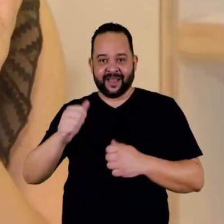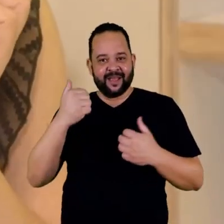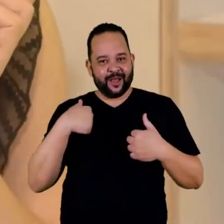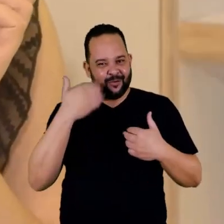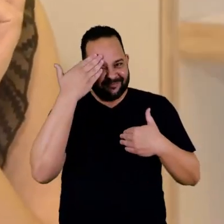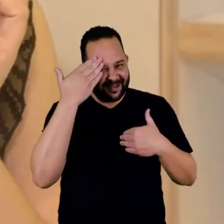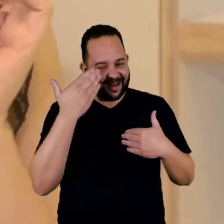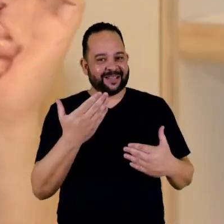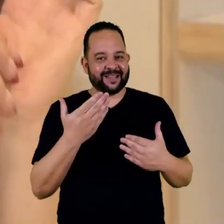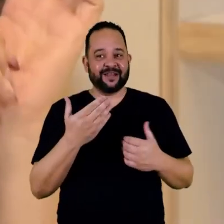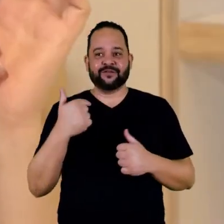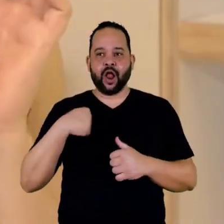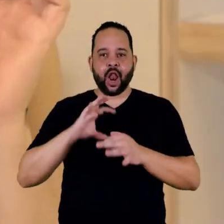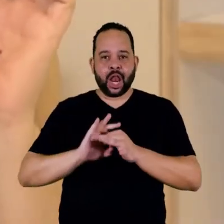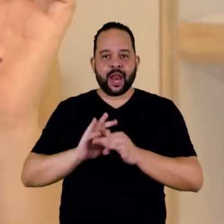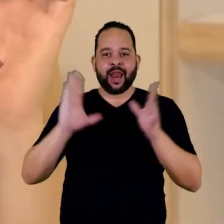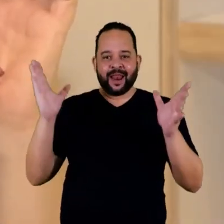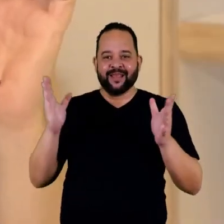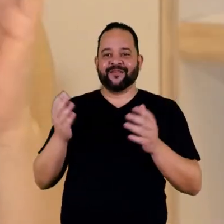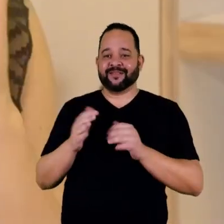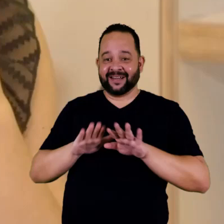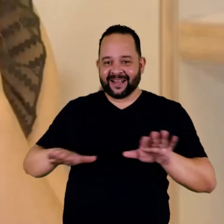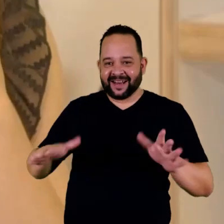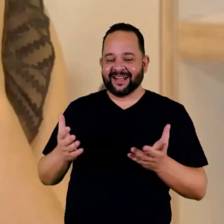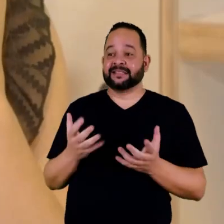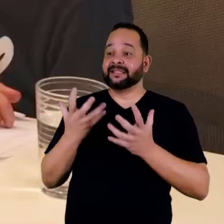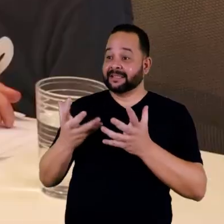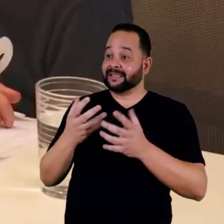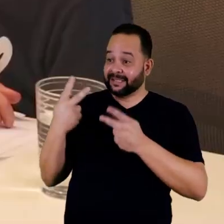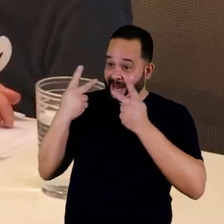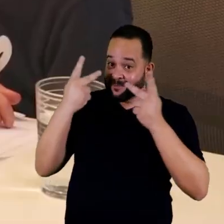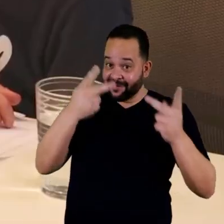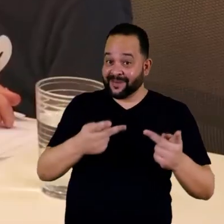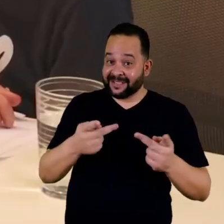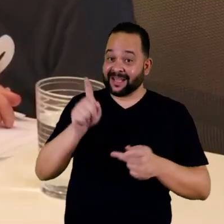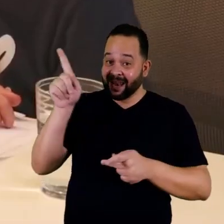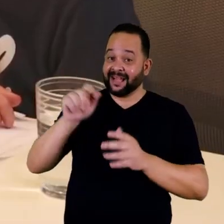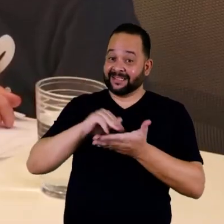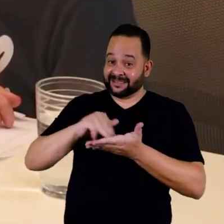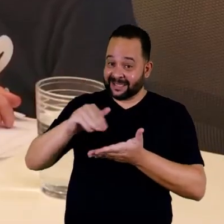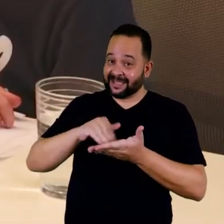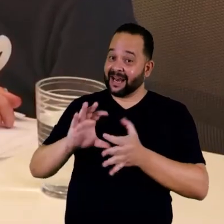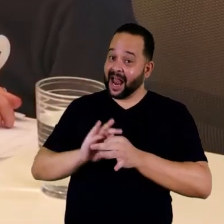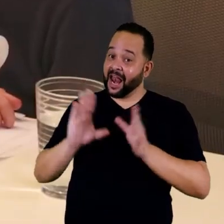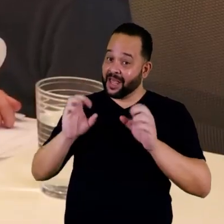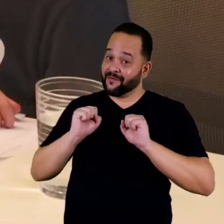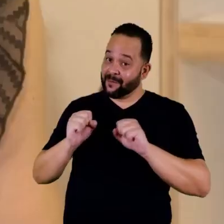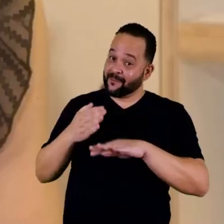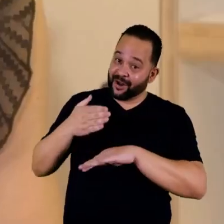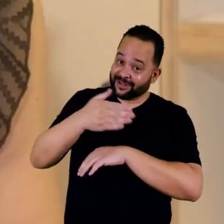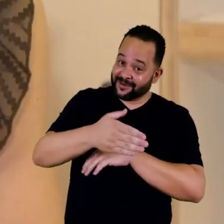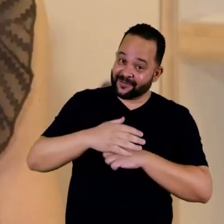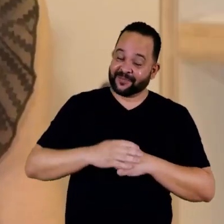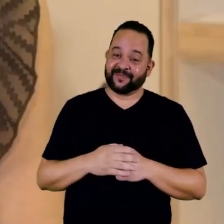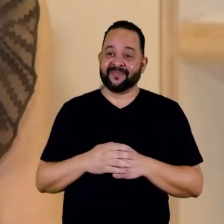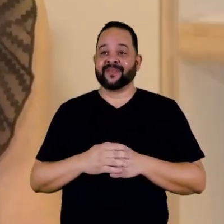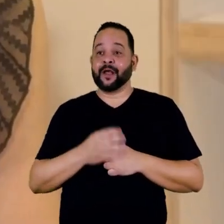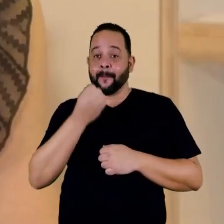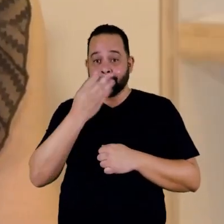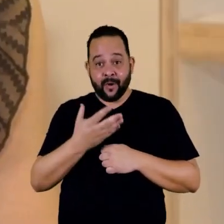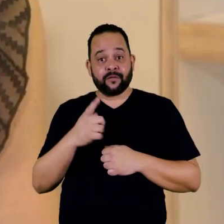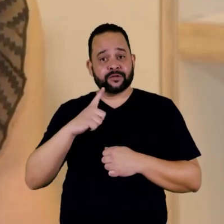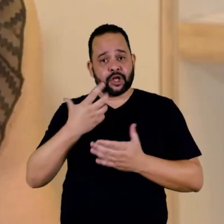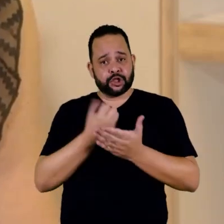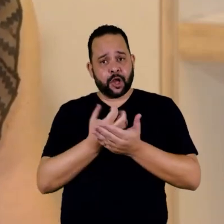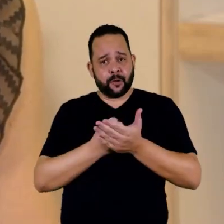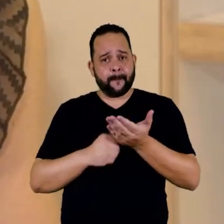imensamente eu estou à disposi são crianças quando quiserem me visitar na secretaria fiquem à vontade vale a pena já que vocês